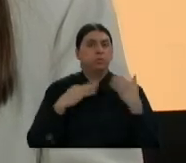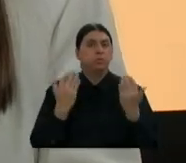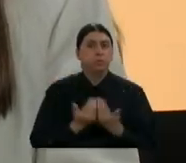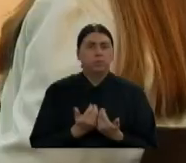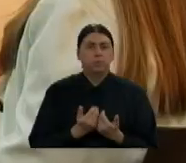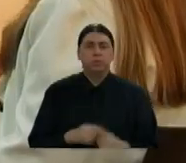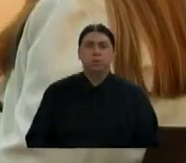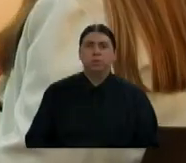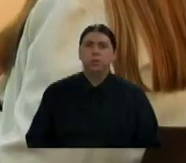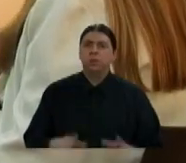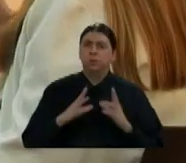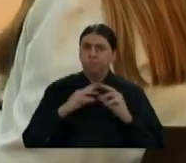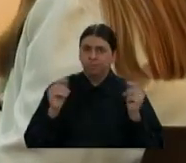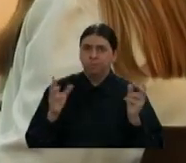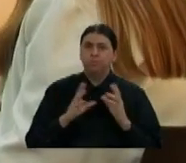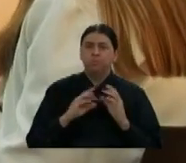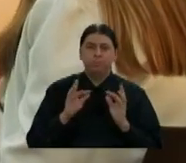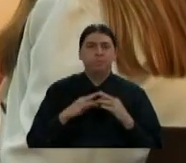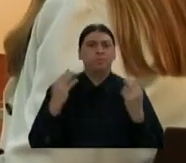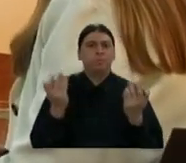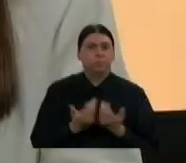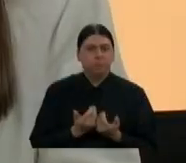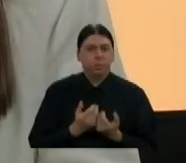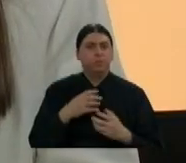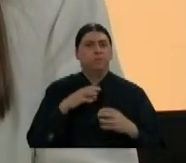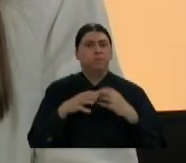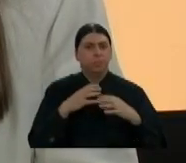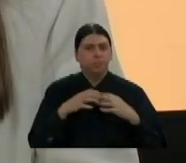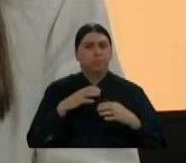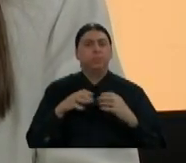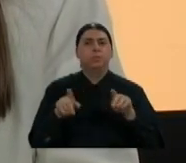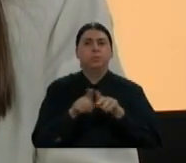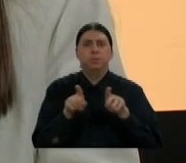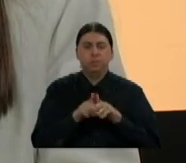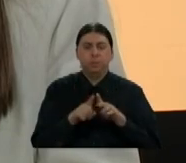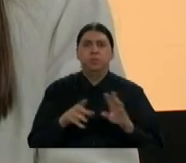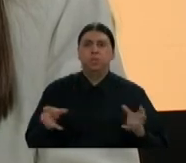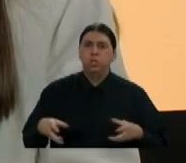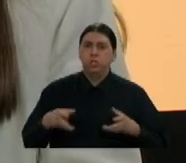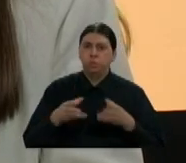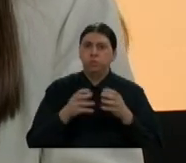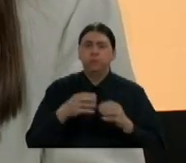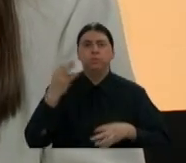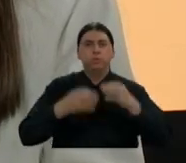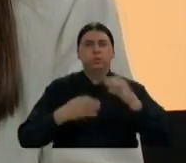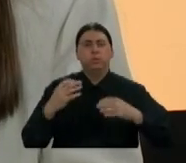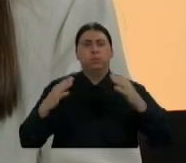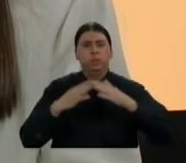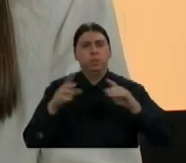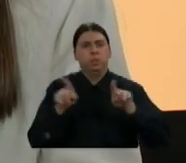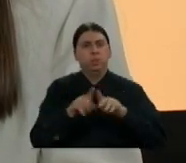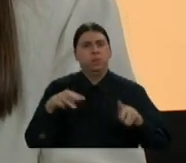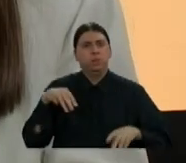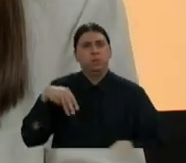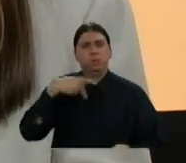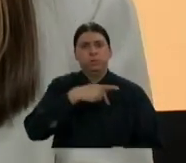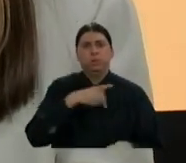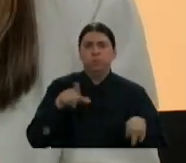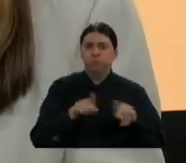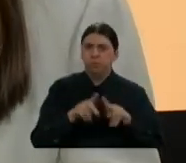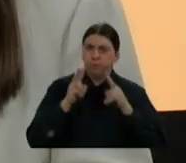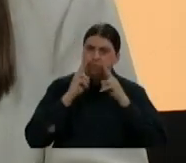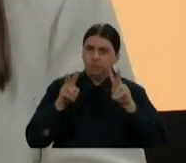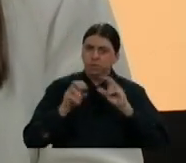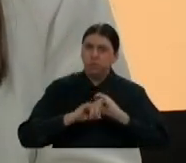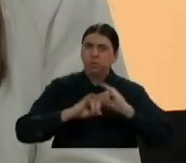sensibilidade do rio exatamente a uma iniciativa do poder judiciário do ministério público juntamente com a puc que é justamente isso dar visibilidade no primeiro momento